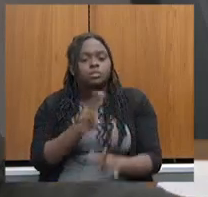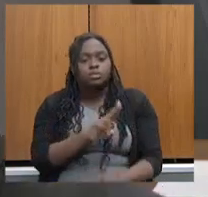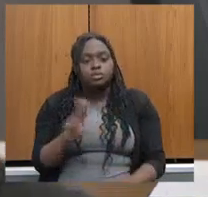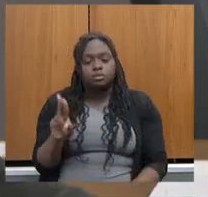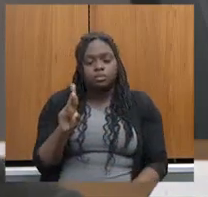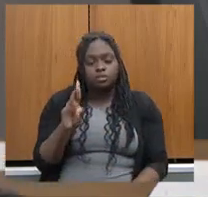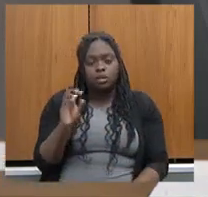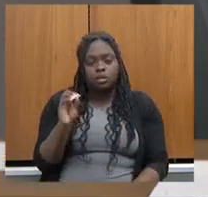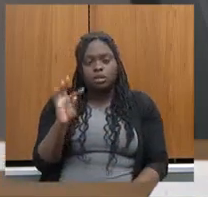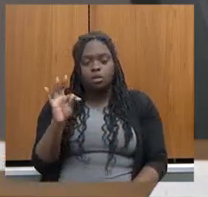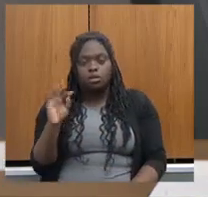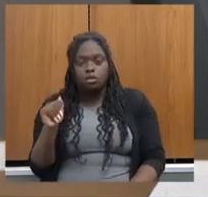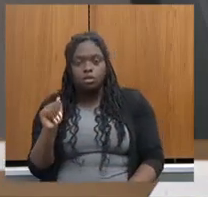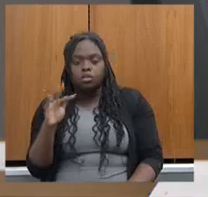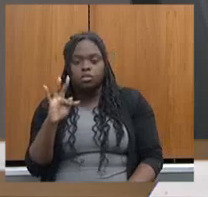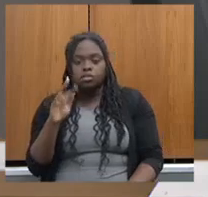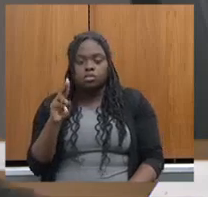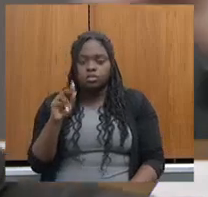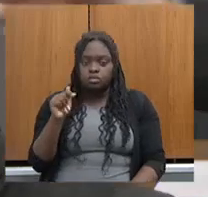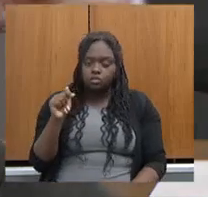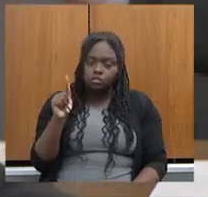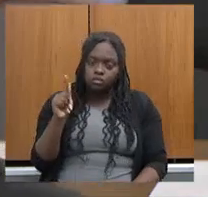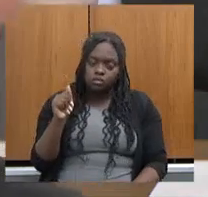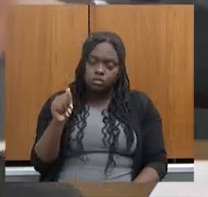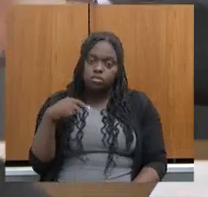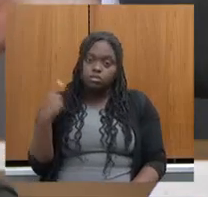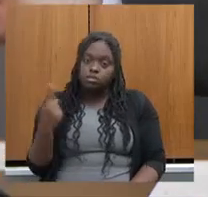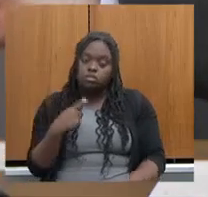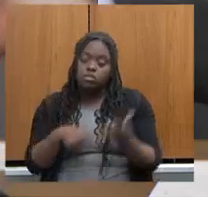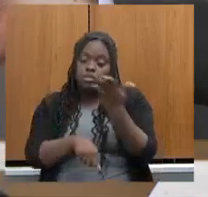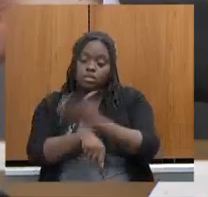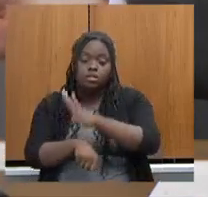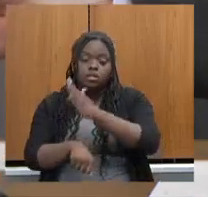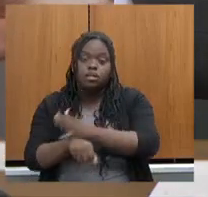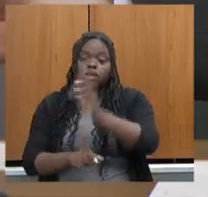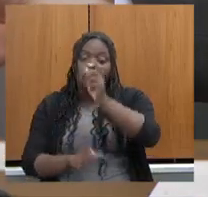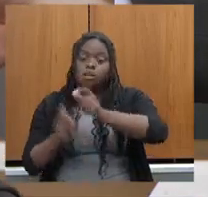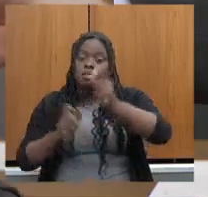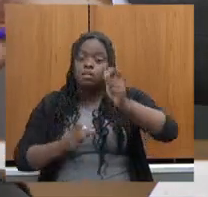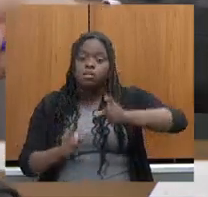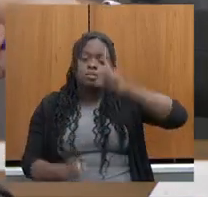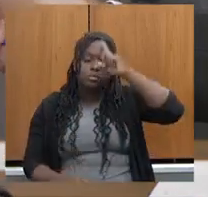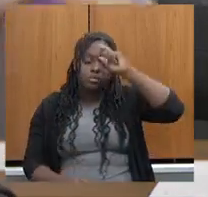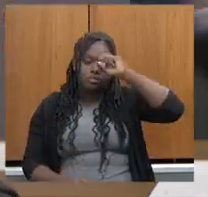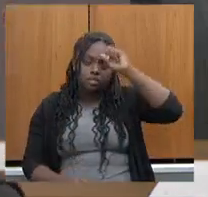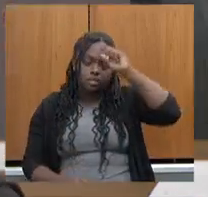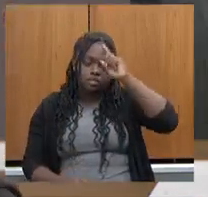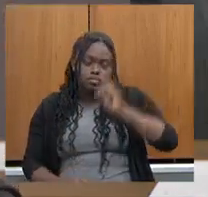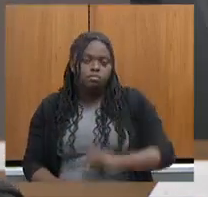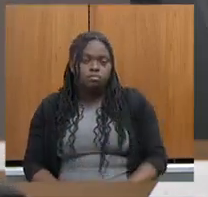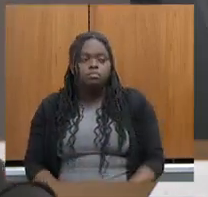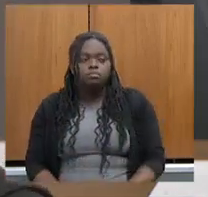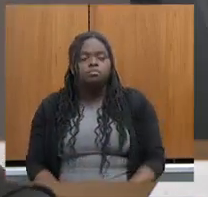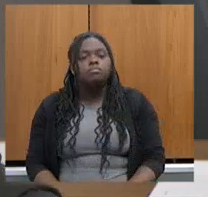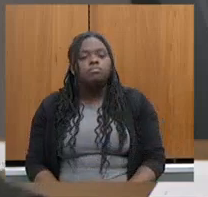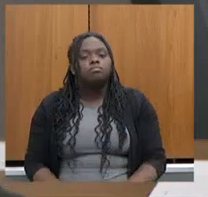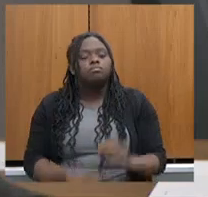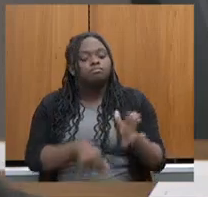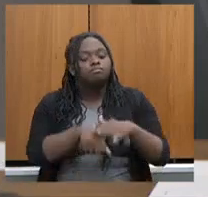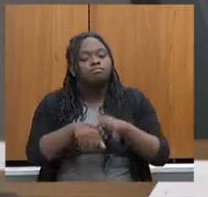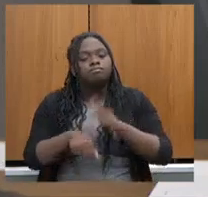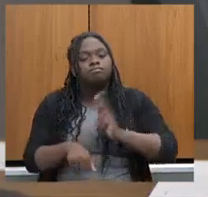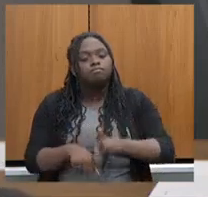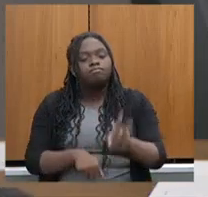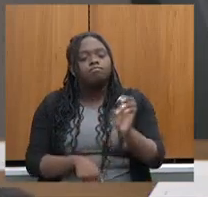rota de fuga em que nós treinamos as pessoas dos diversos hospitais fazemos isso em